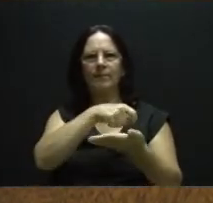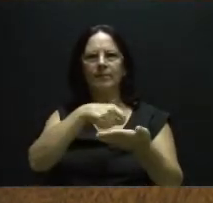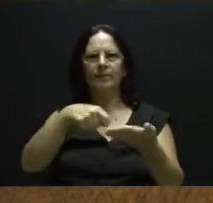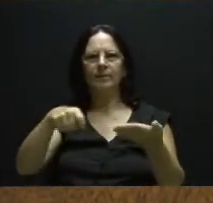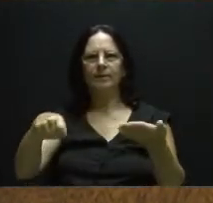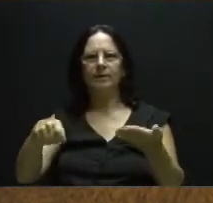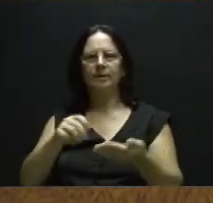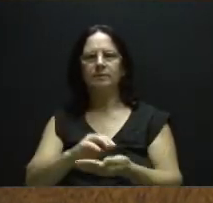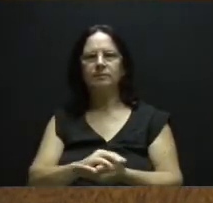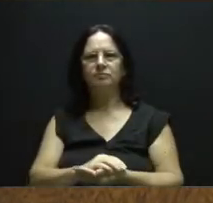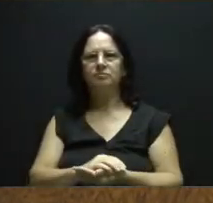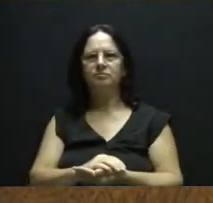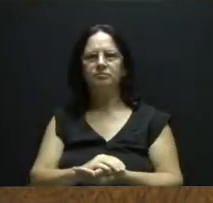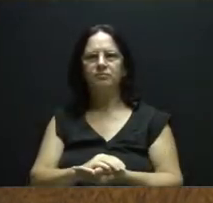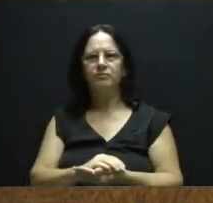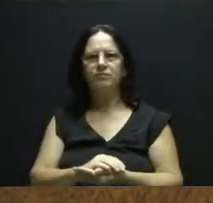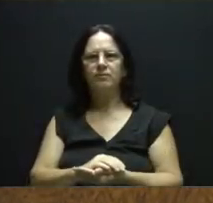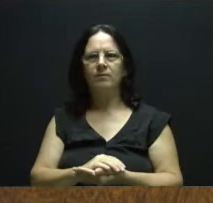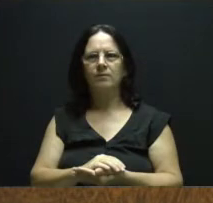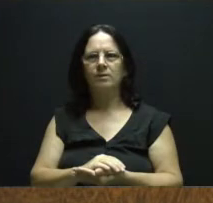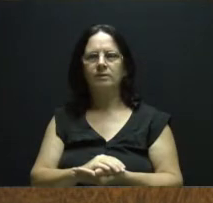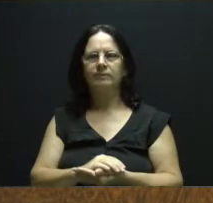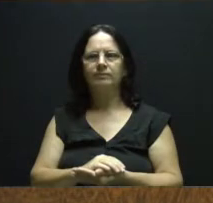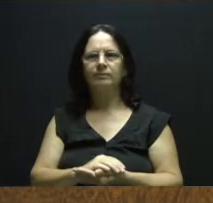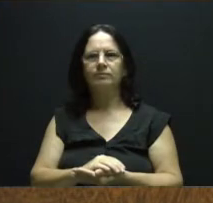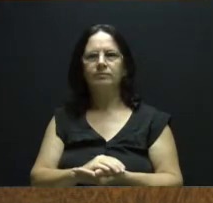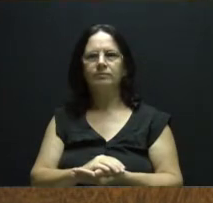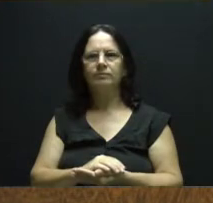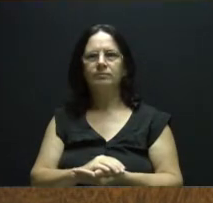ea seguir a seguir transcrevemos